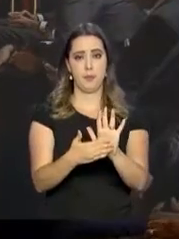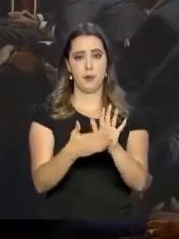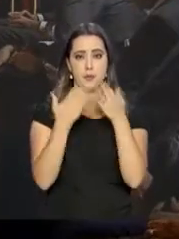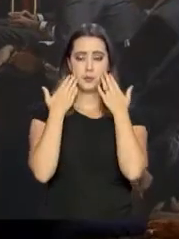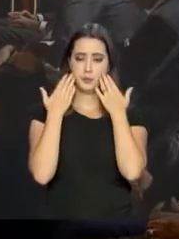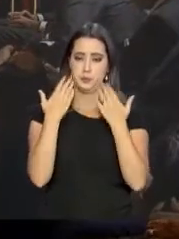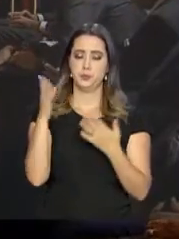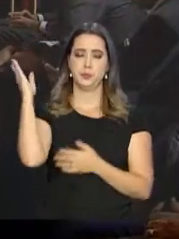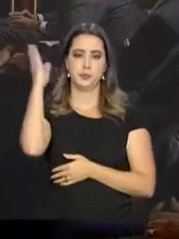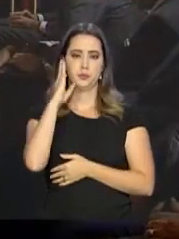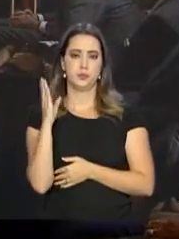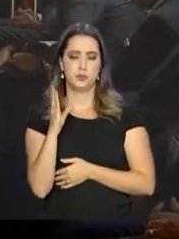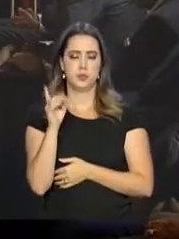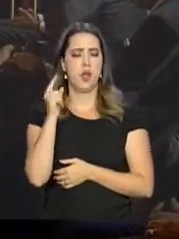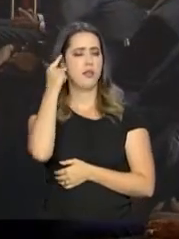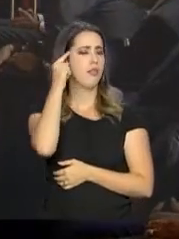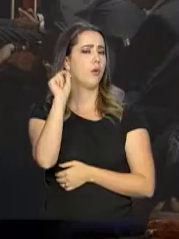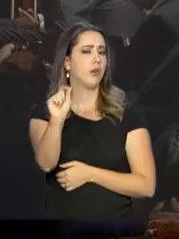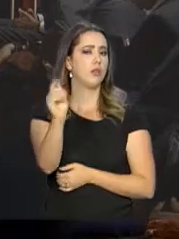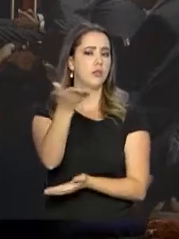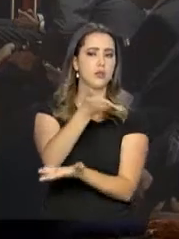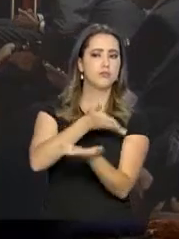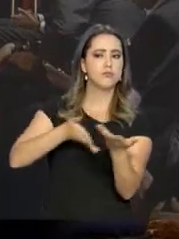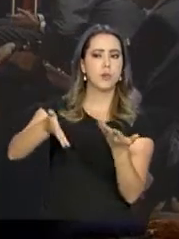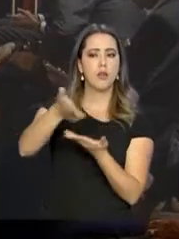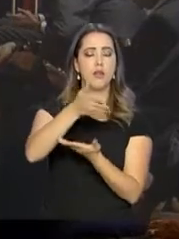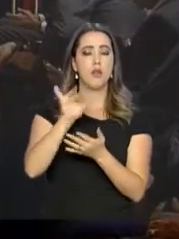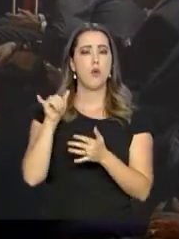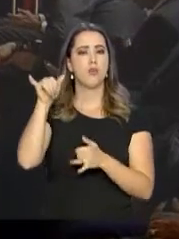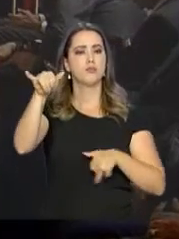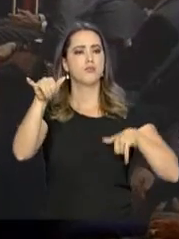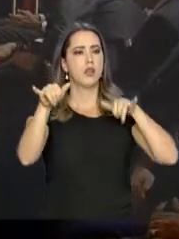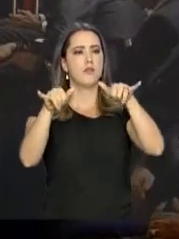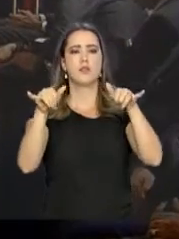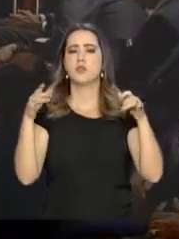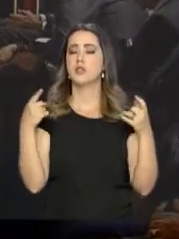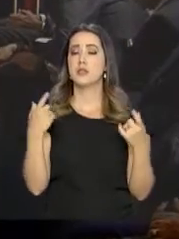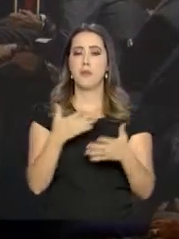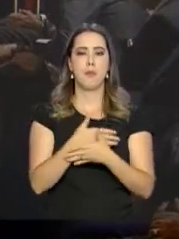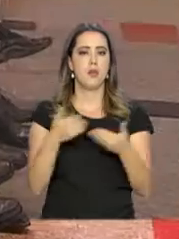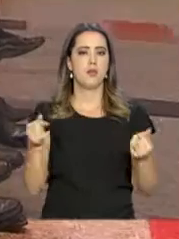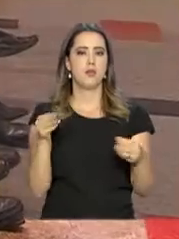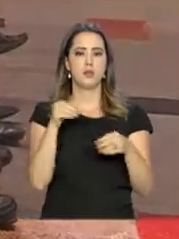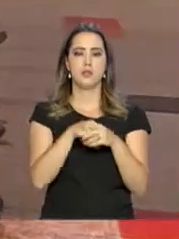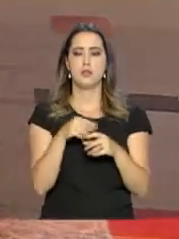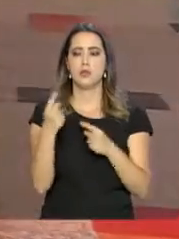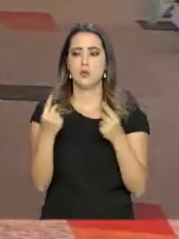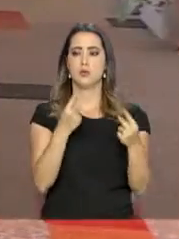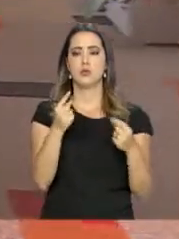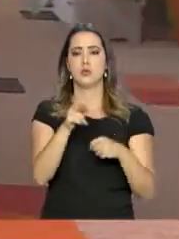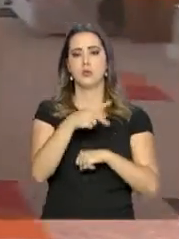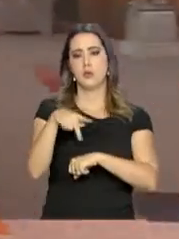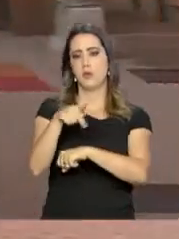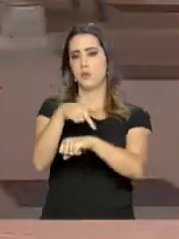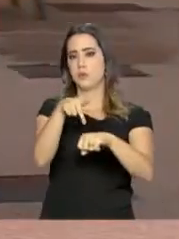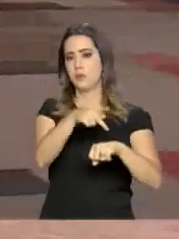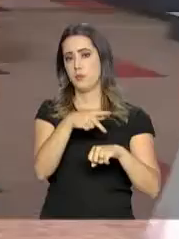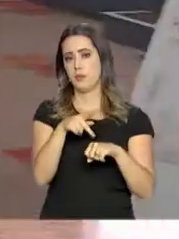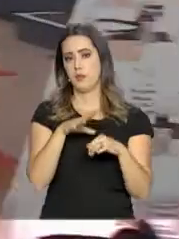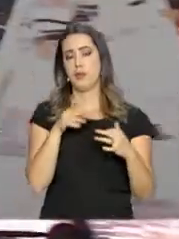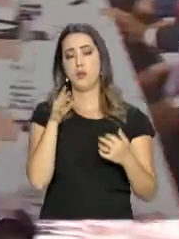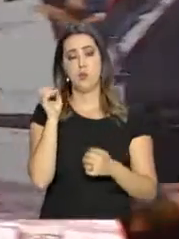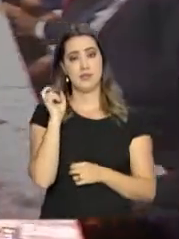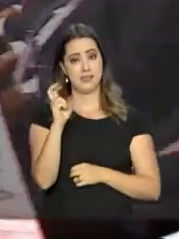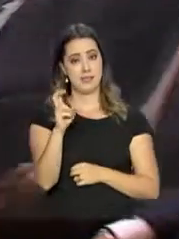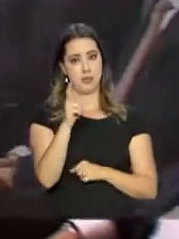é trocar experiências para a estruturação de uma malha aérea mais eficiente dentro de cada país. Com dimensões continentais, os